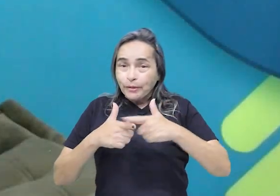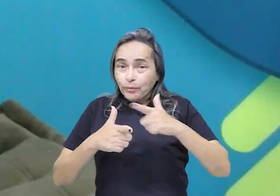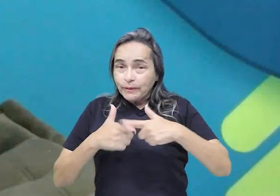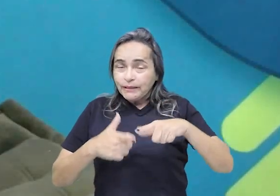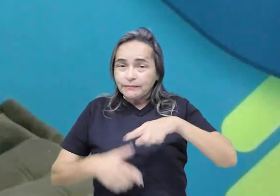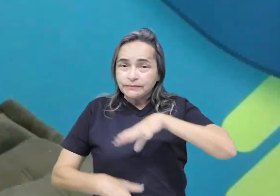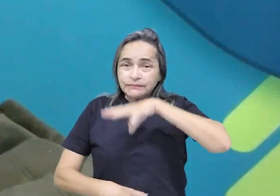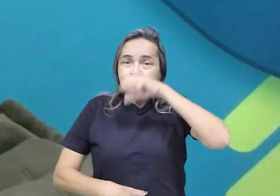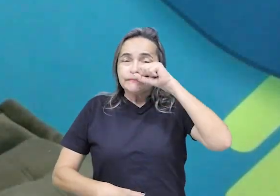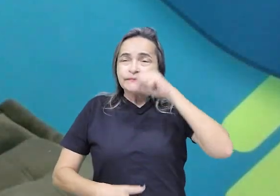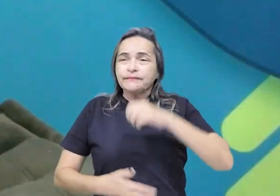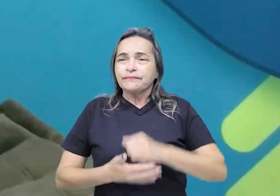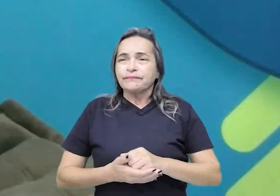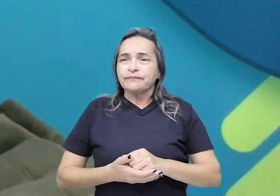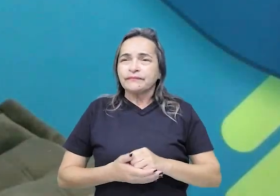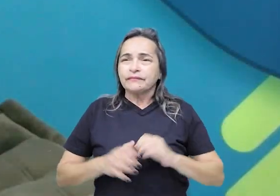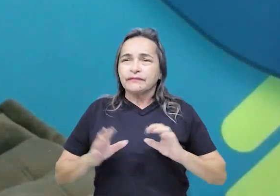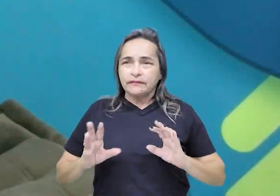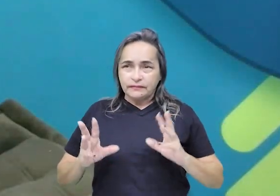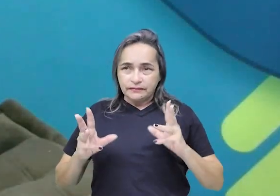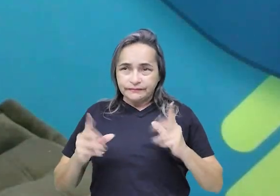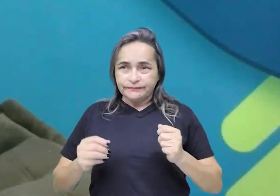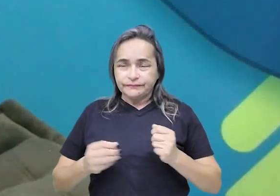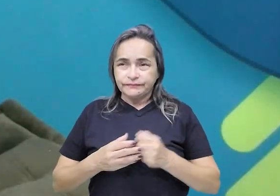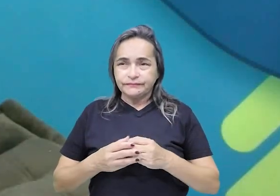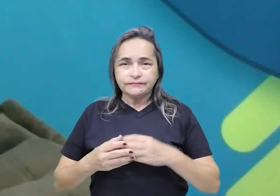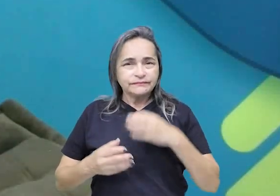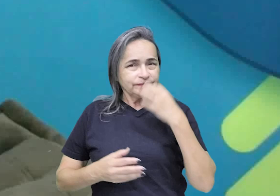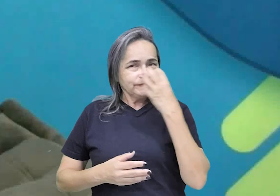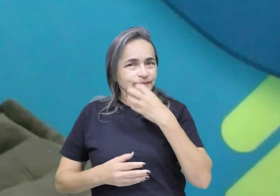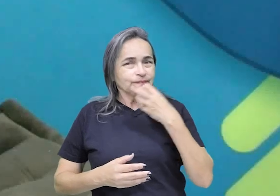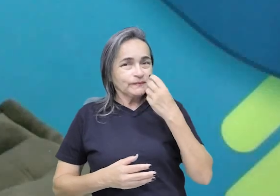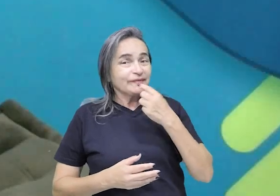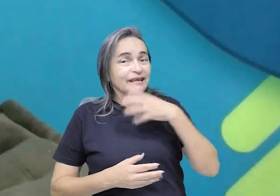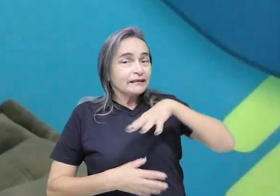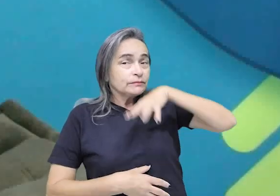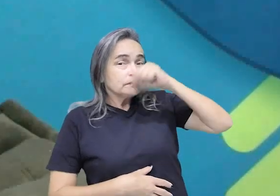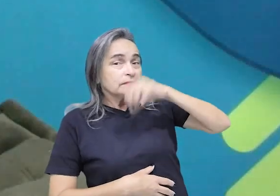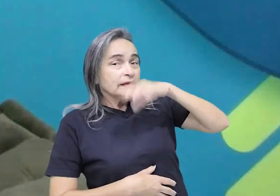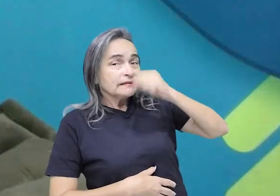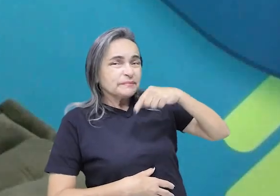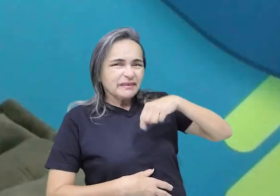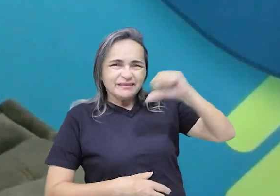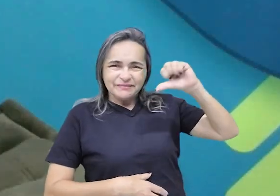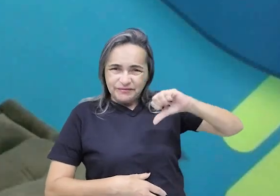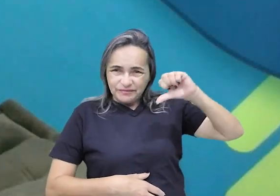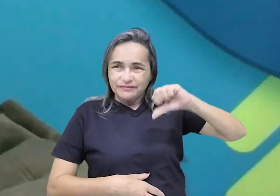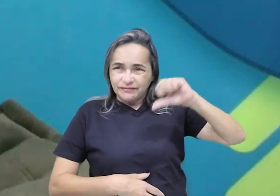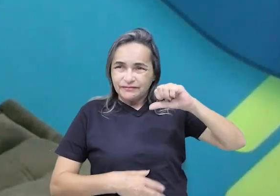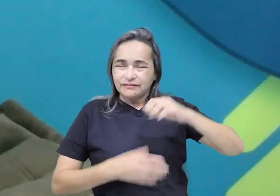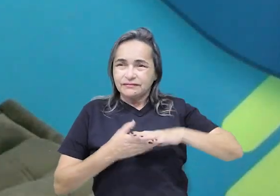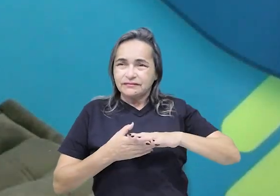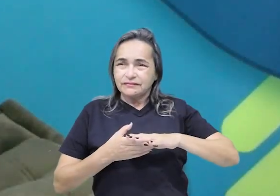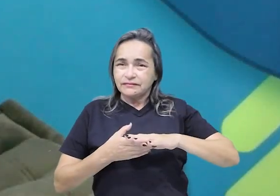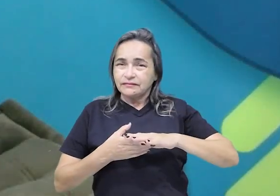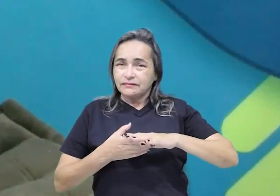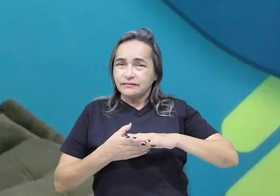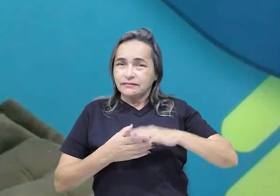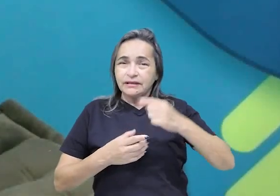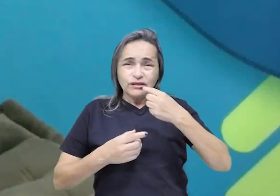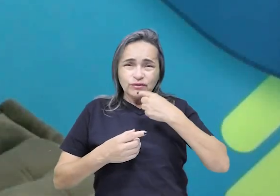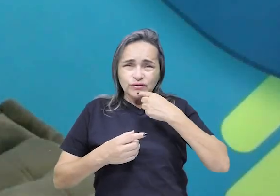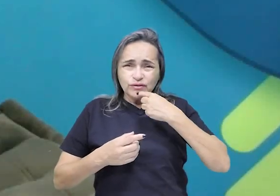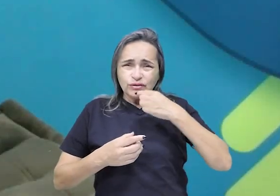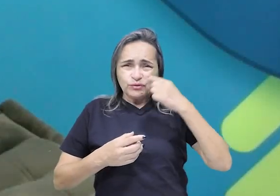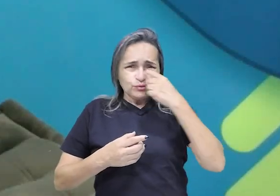tem. No geral, se eu tenho questões respiratórias maltratadas, elas não vão ficar só nessa região respiratória, não vão